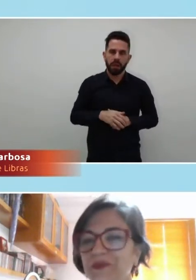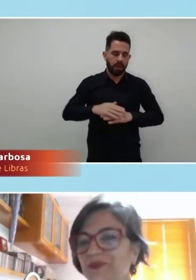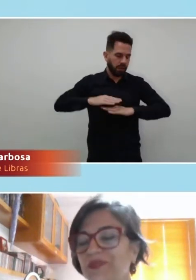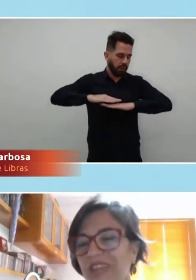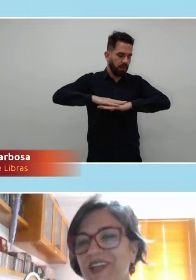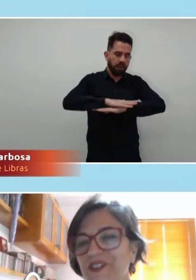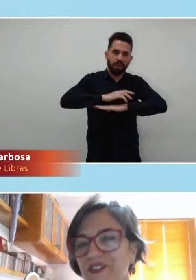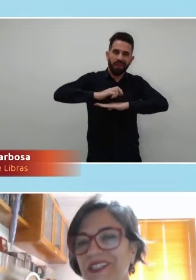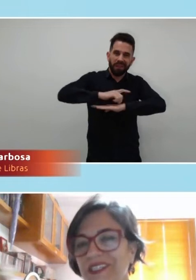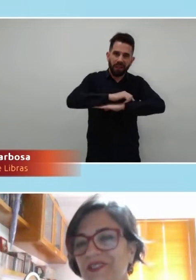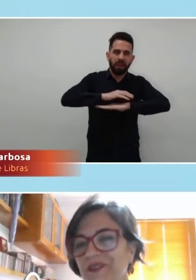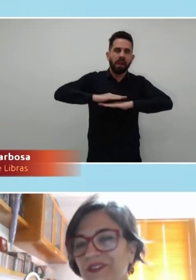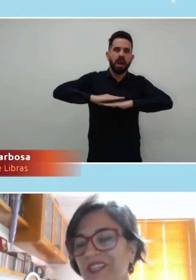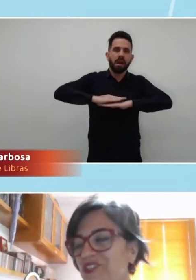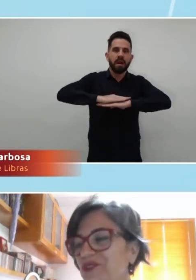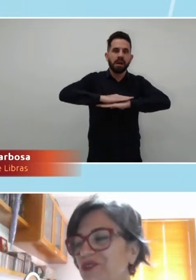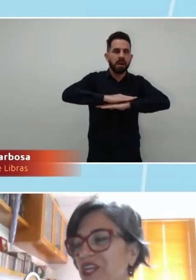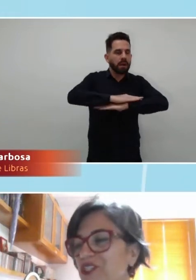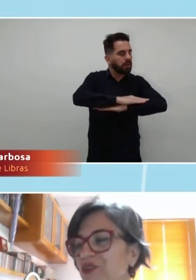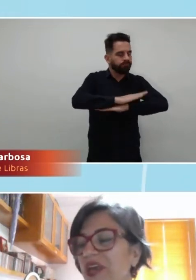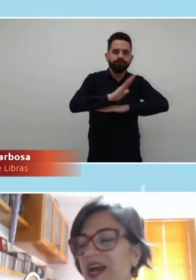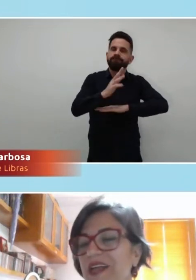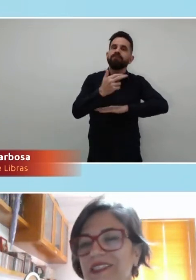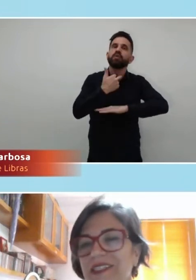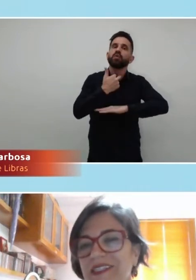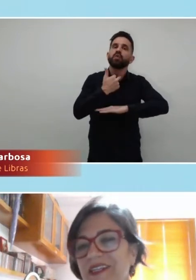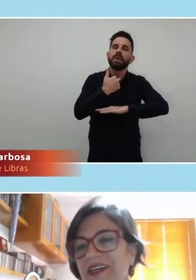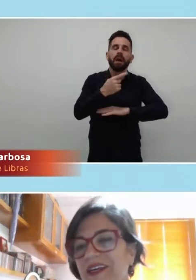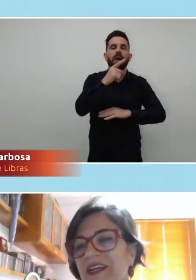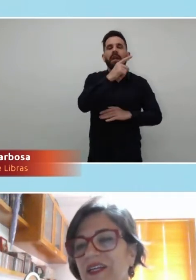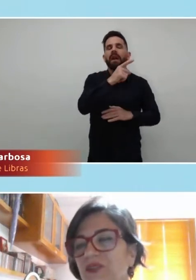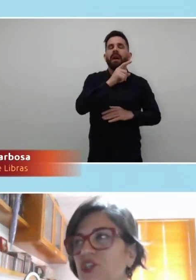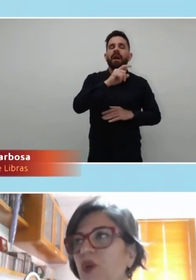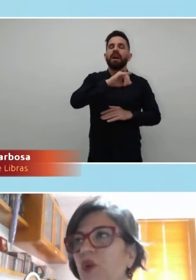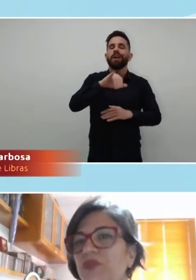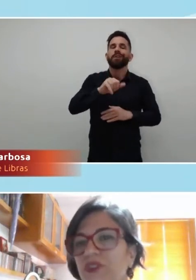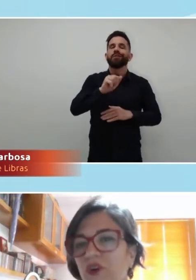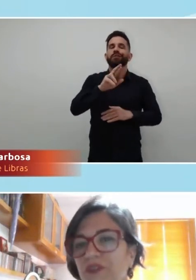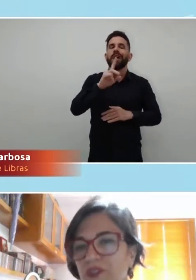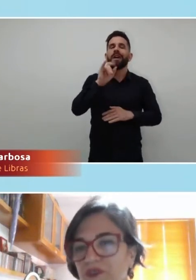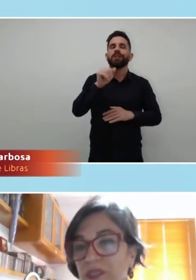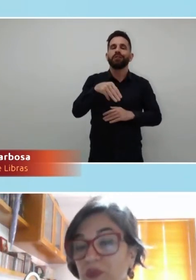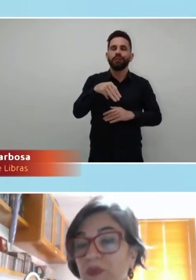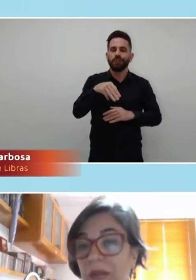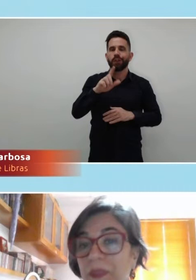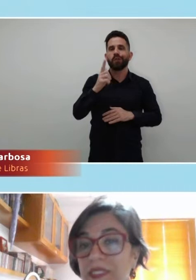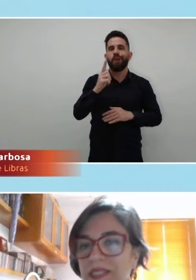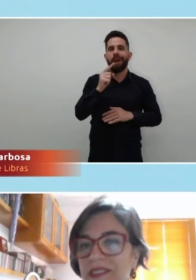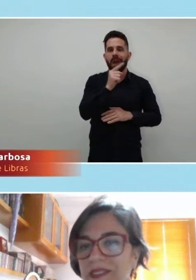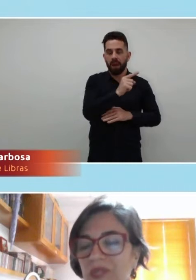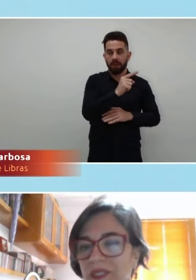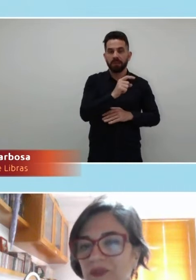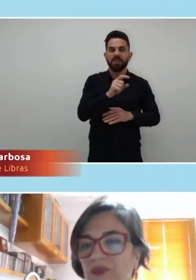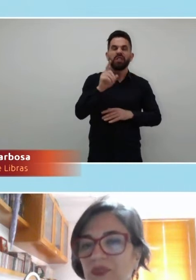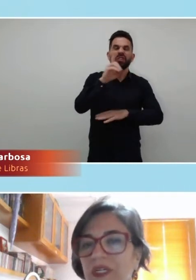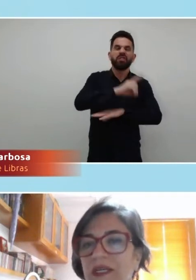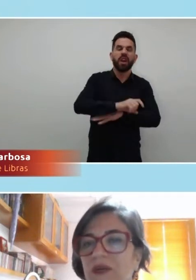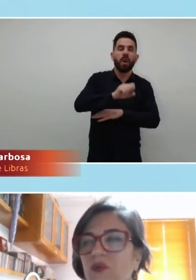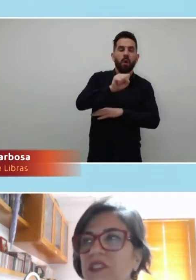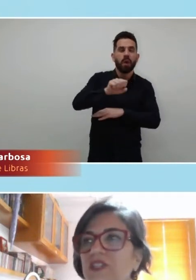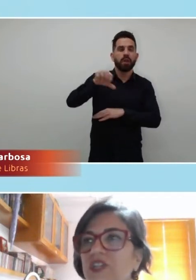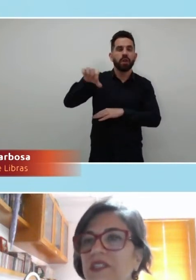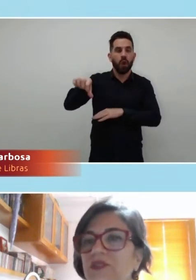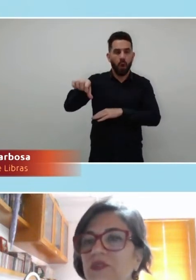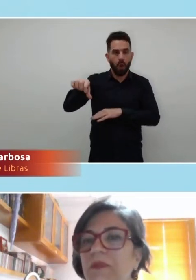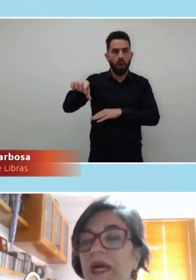um teste ali na região do Jardim Goiás, no dia 8 e 9, nós fizemos uma capacitação lá no Conselho